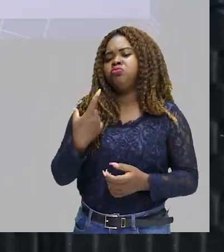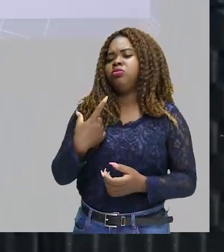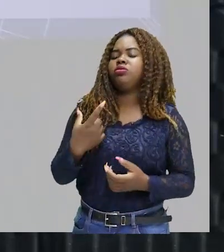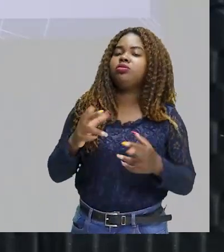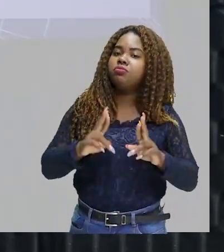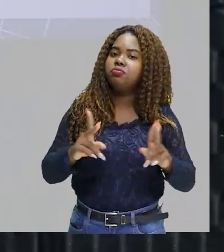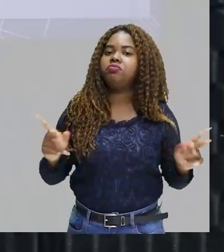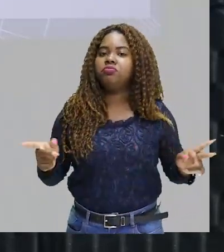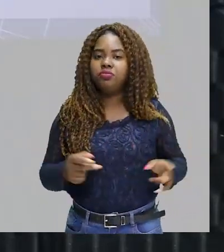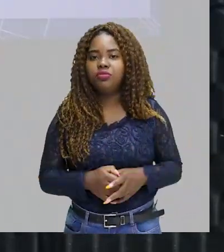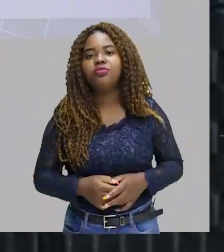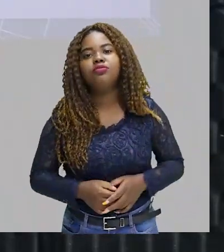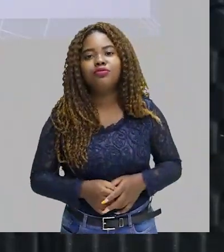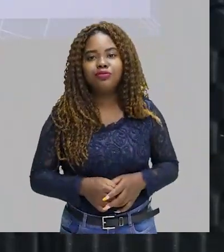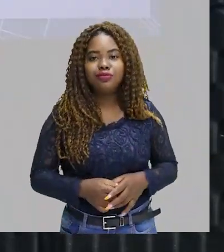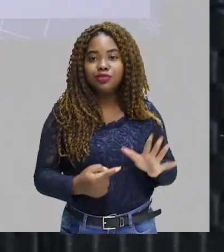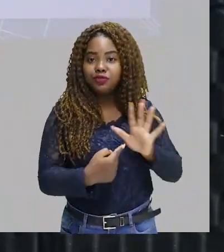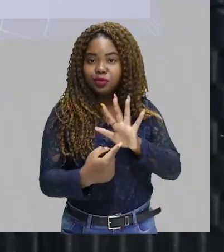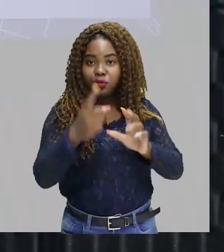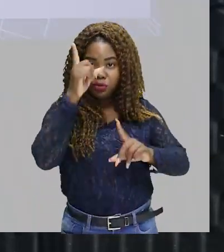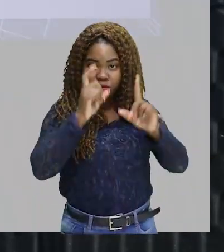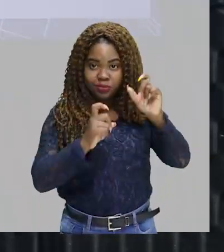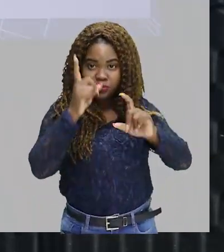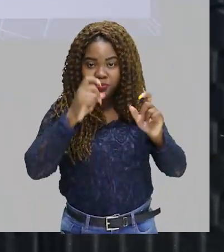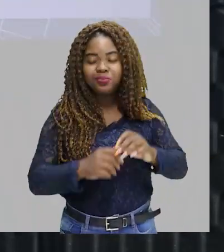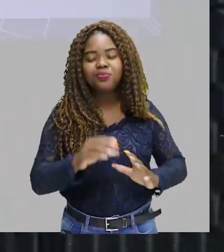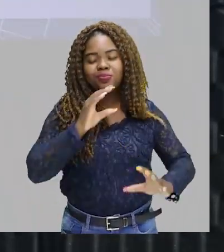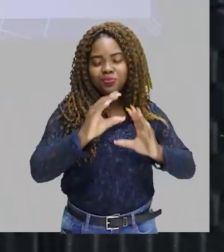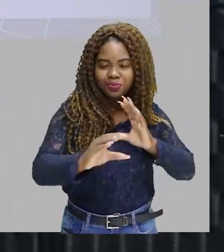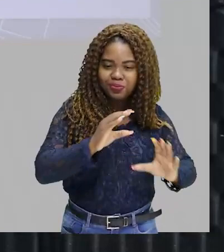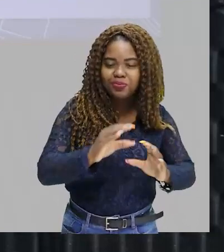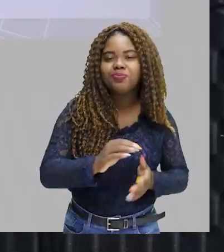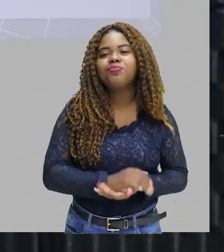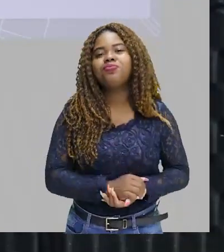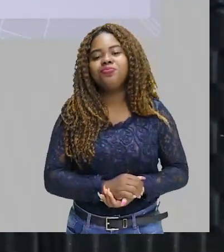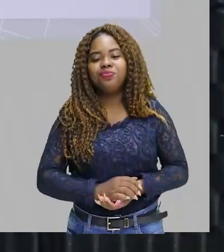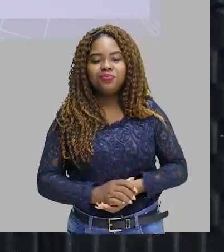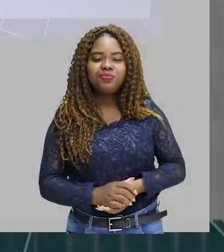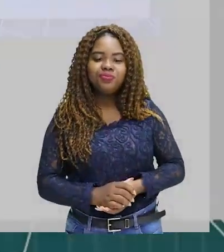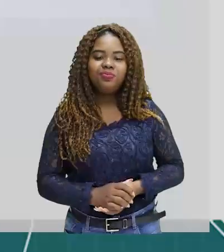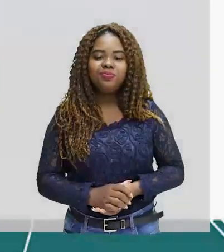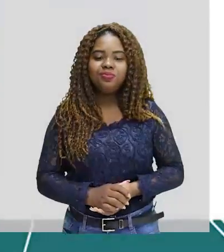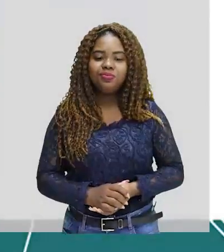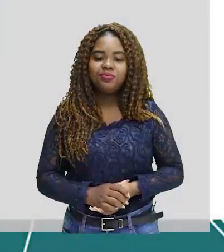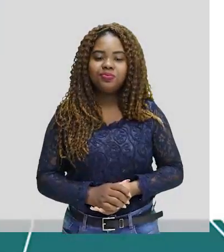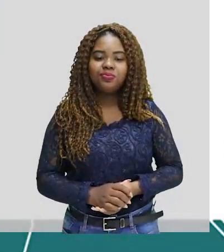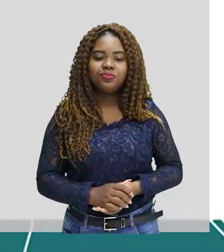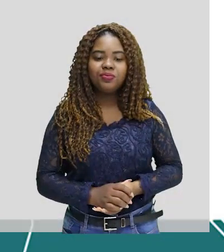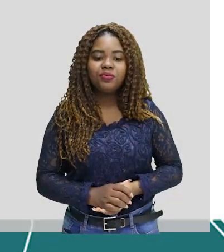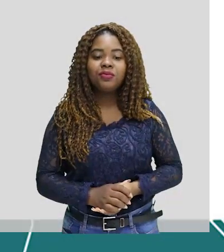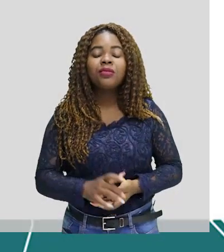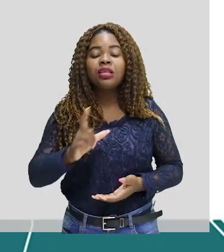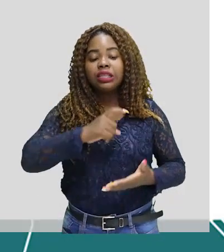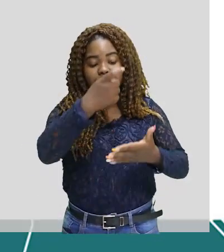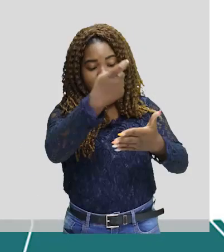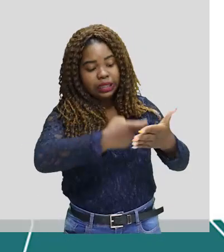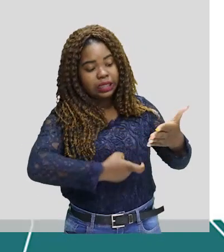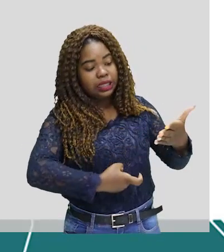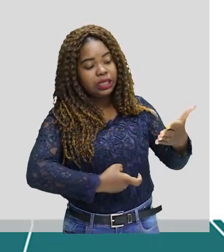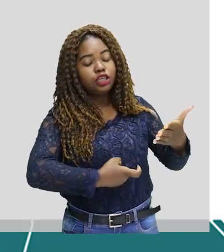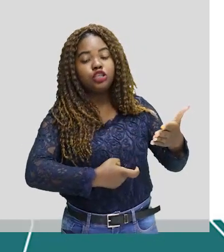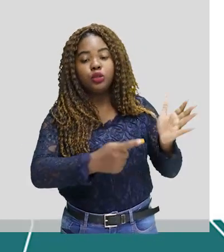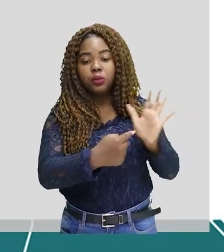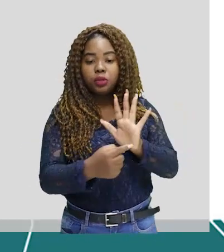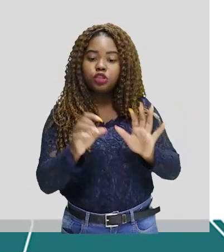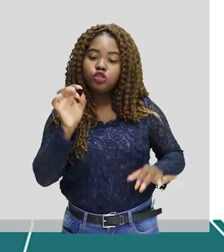Então, fica bem nítido aí essa questão da comunicação não verbal. Há textos que apresentam apenas